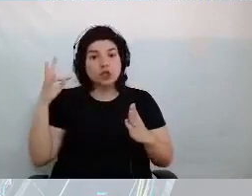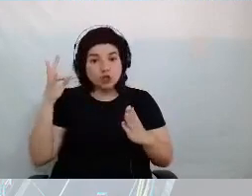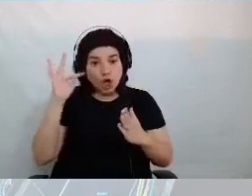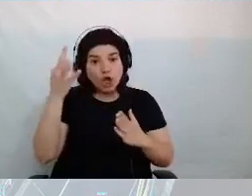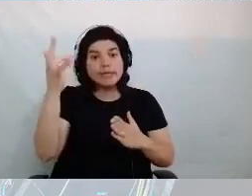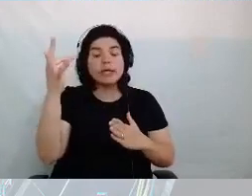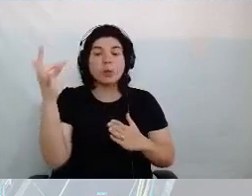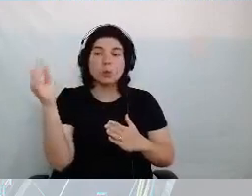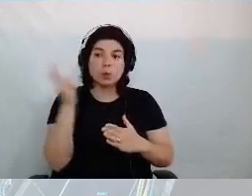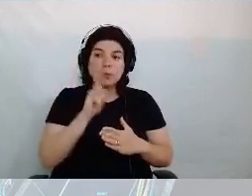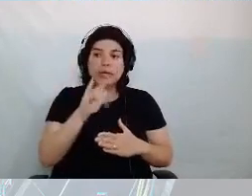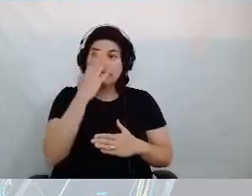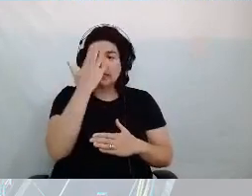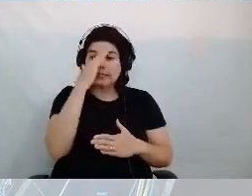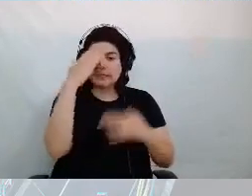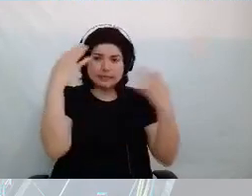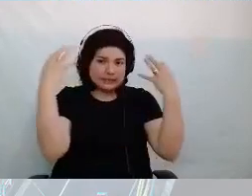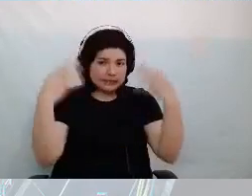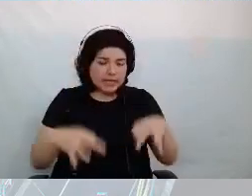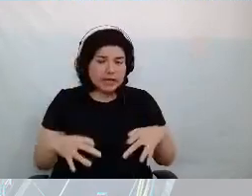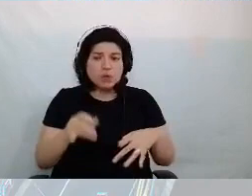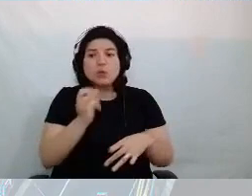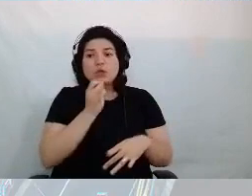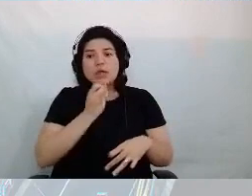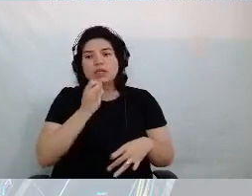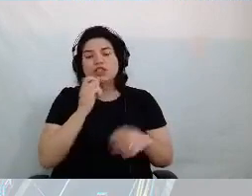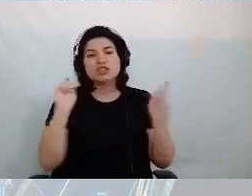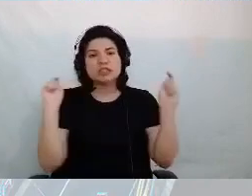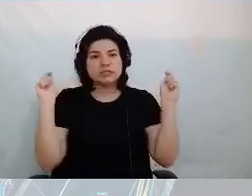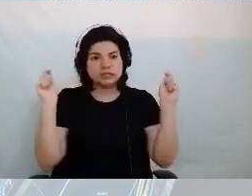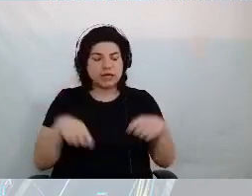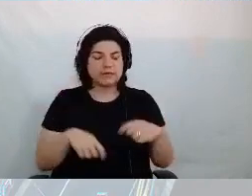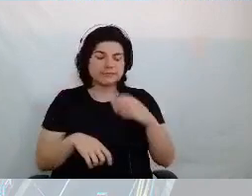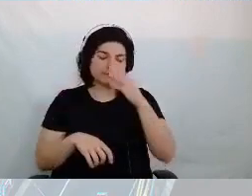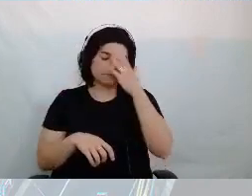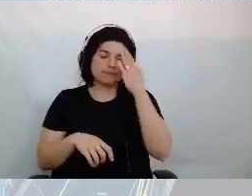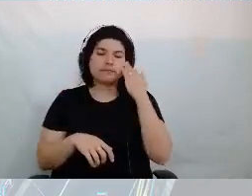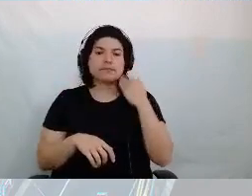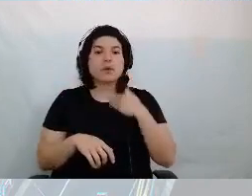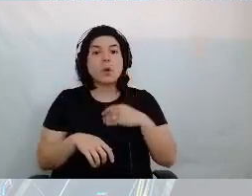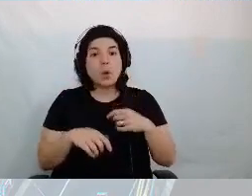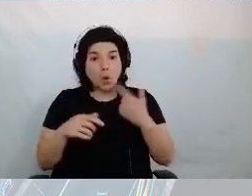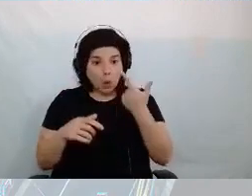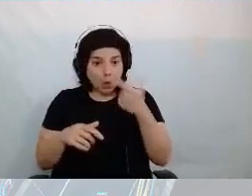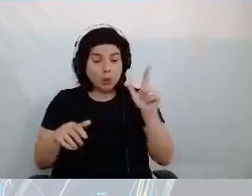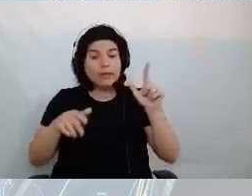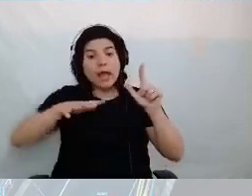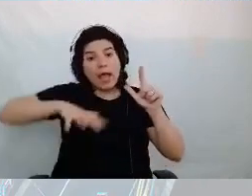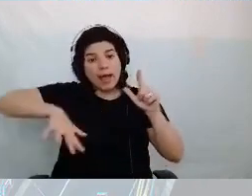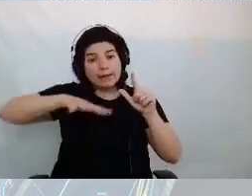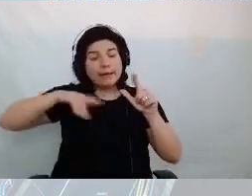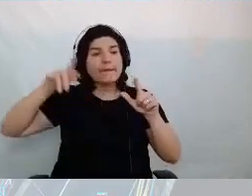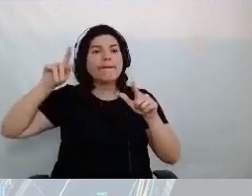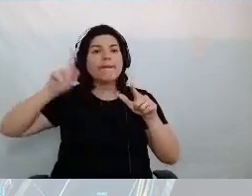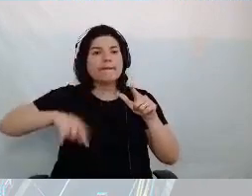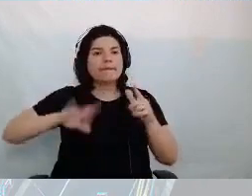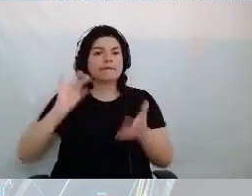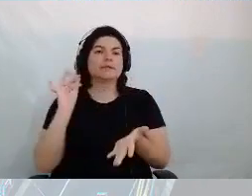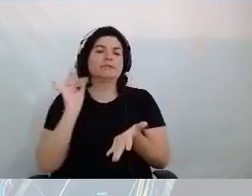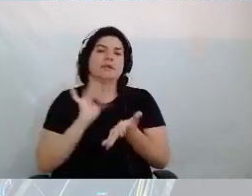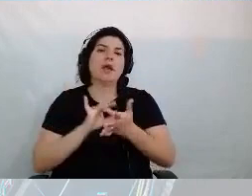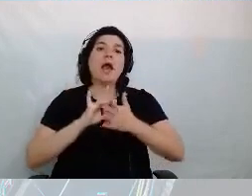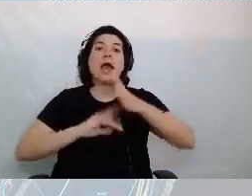tenha sucesso ali no meu teste de performance. Seguindo a linha, o próximo pilar vai ser, de fato, a